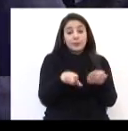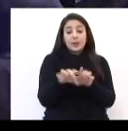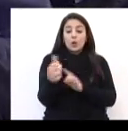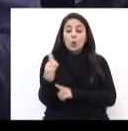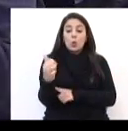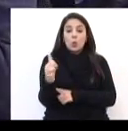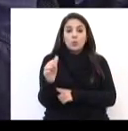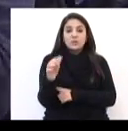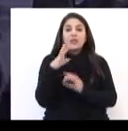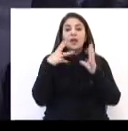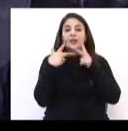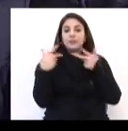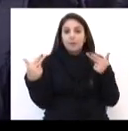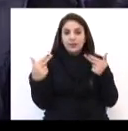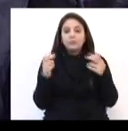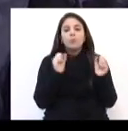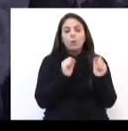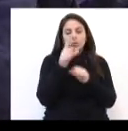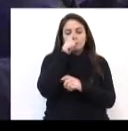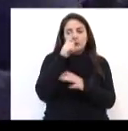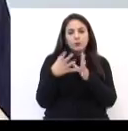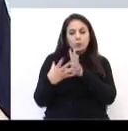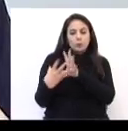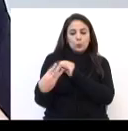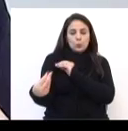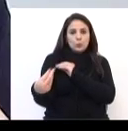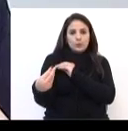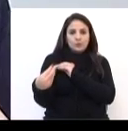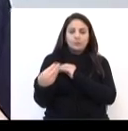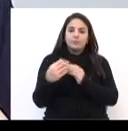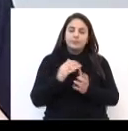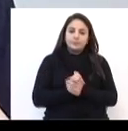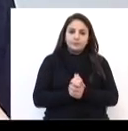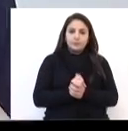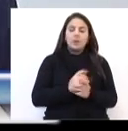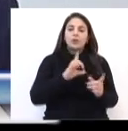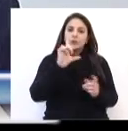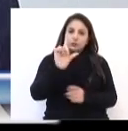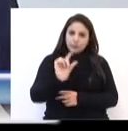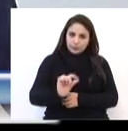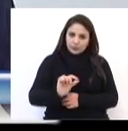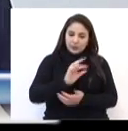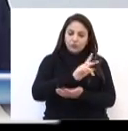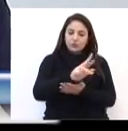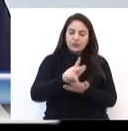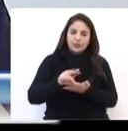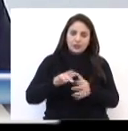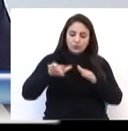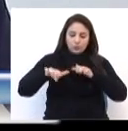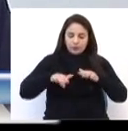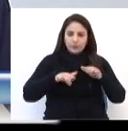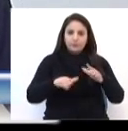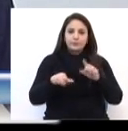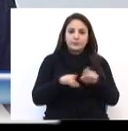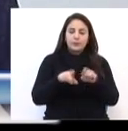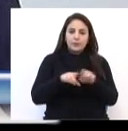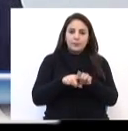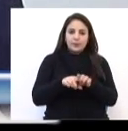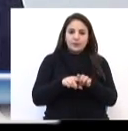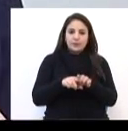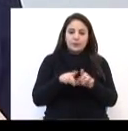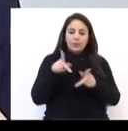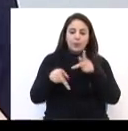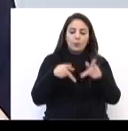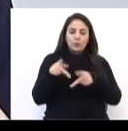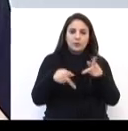ameaçadas correm o risco de desaparecer. Vai diminuir bastante a diversidade local. espécies